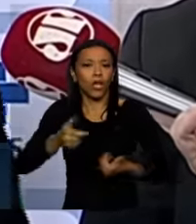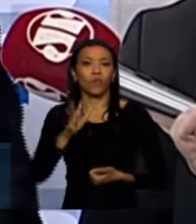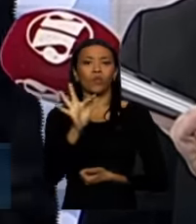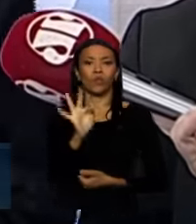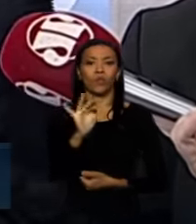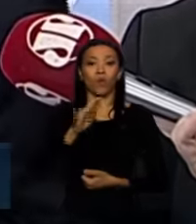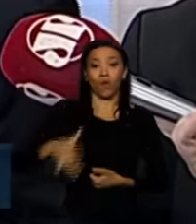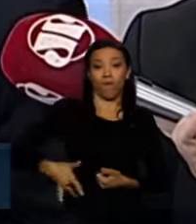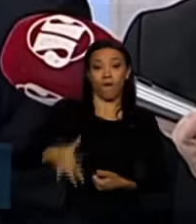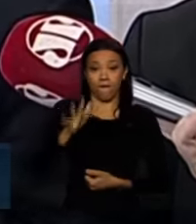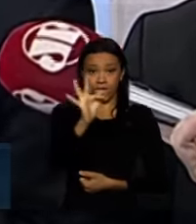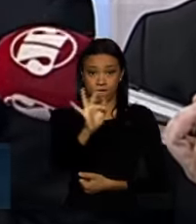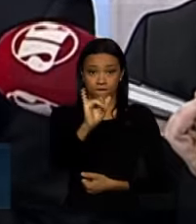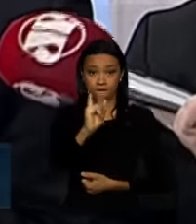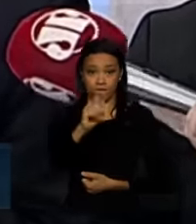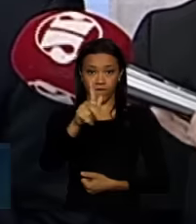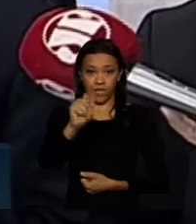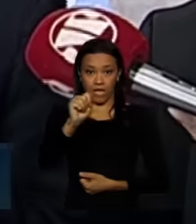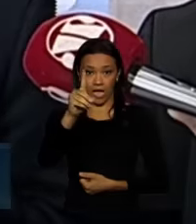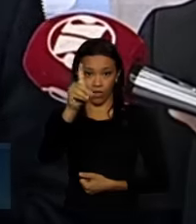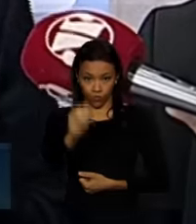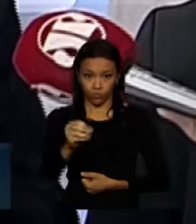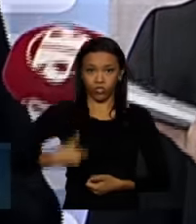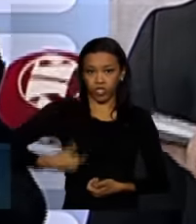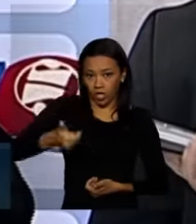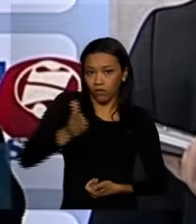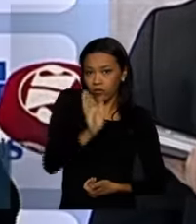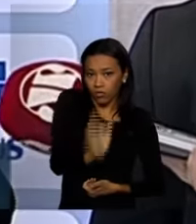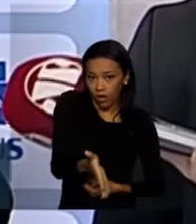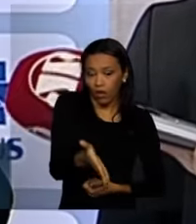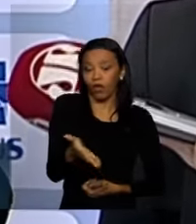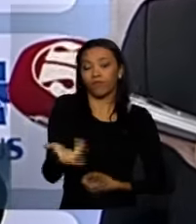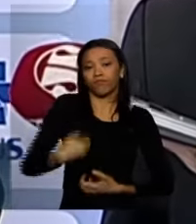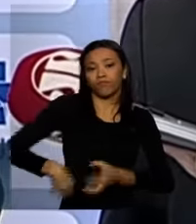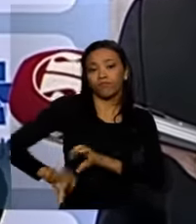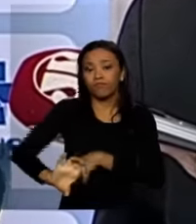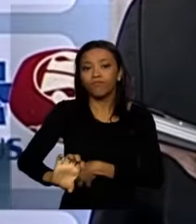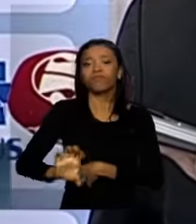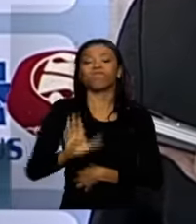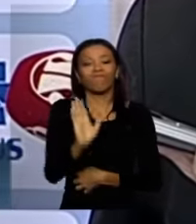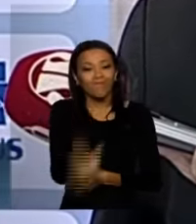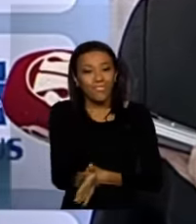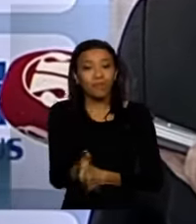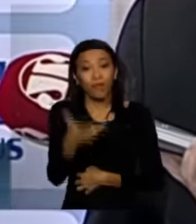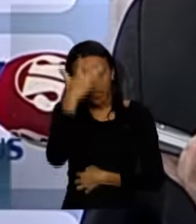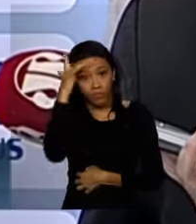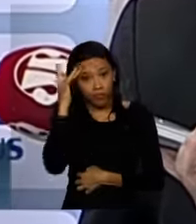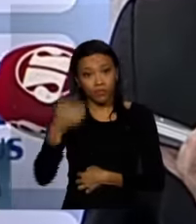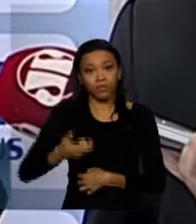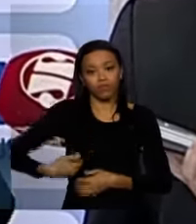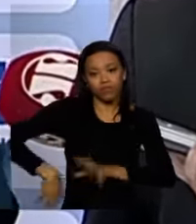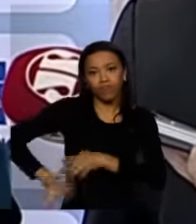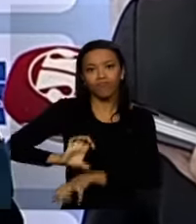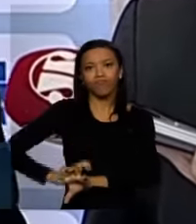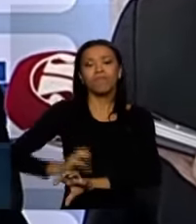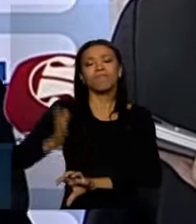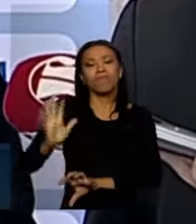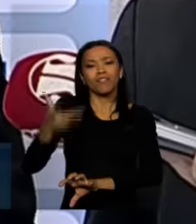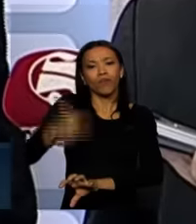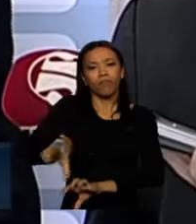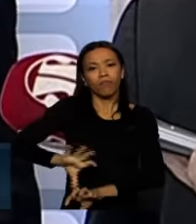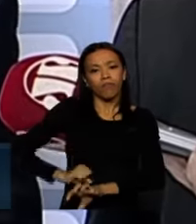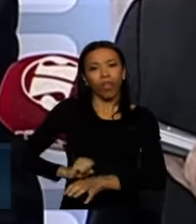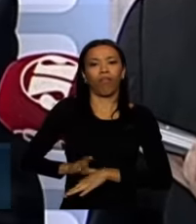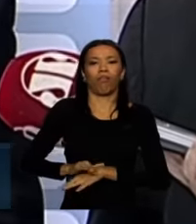aqui é um aspecto muito importante porque muitas pessoas que eram transplantadas eram reinfectados